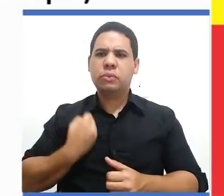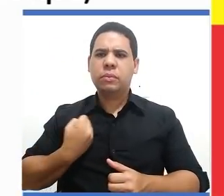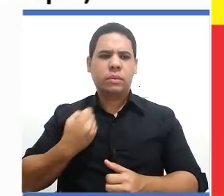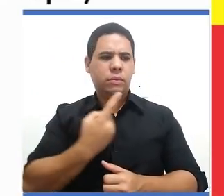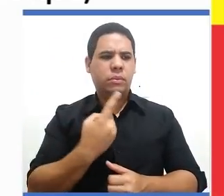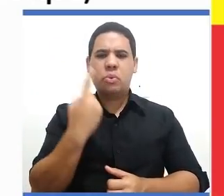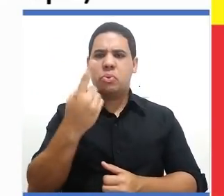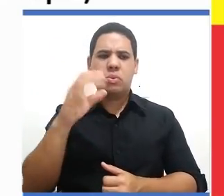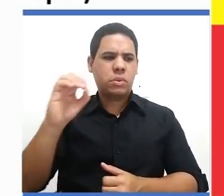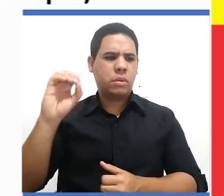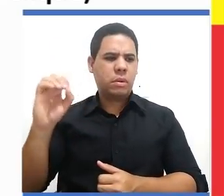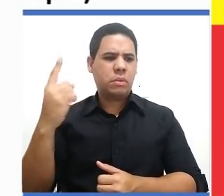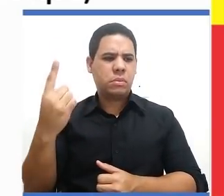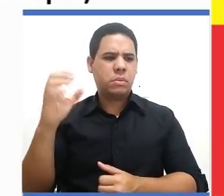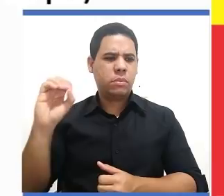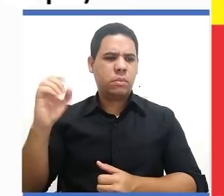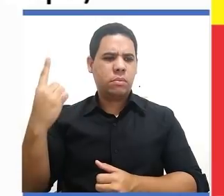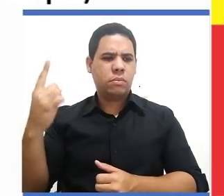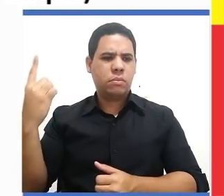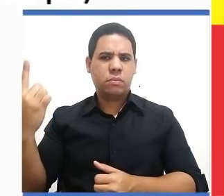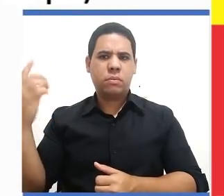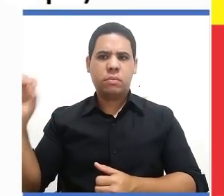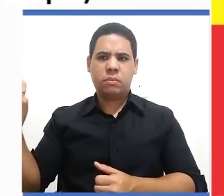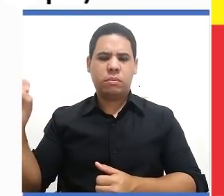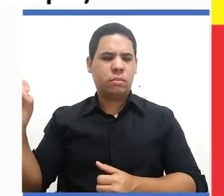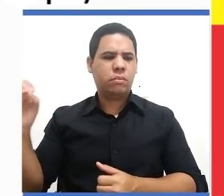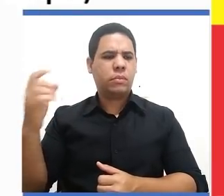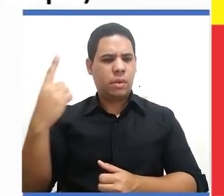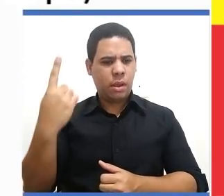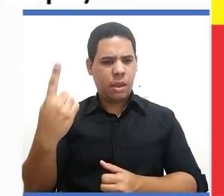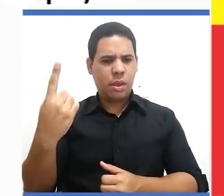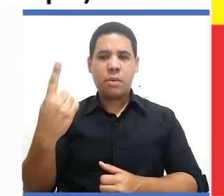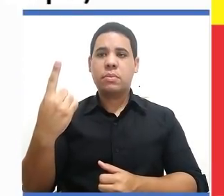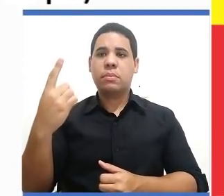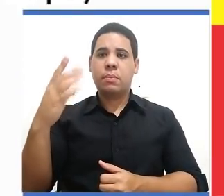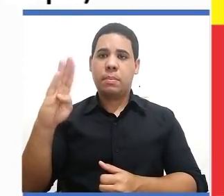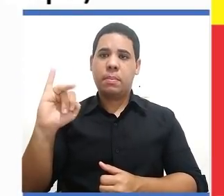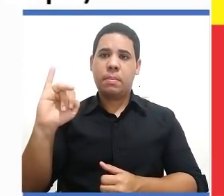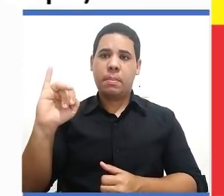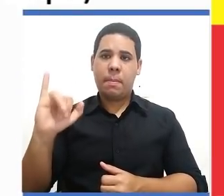de 1 bit. Beleza? E se eu fizer essa transformação,